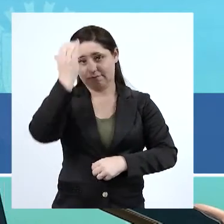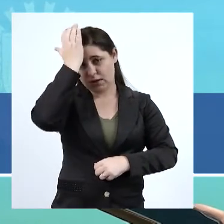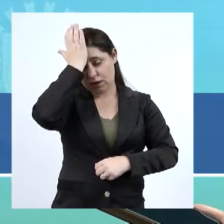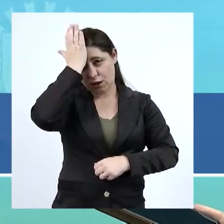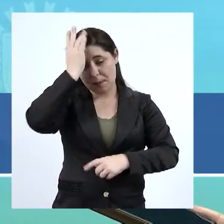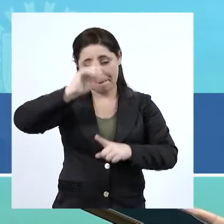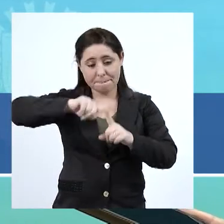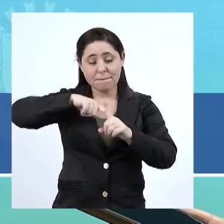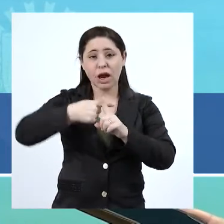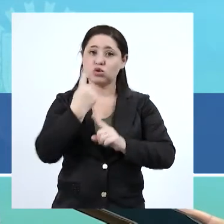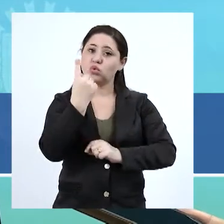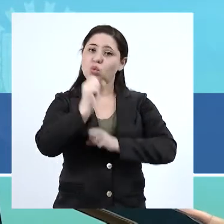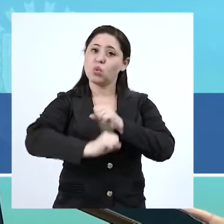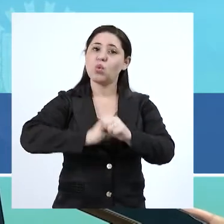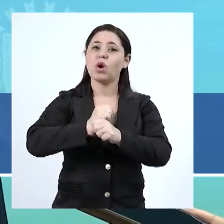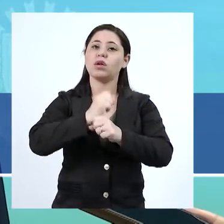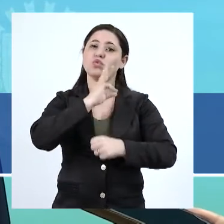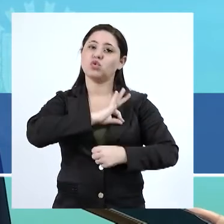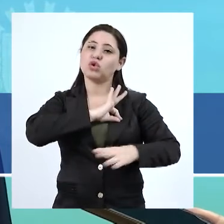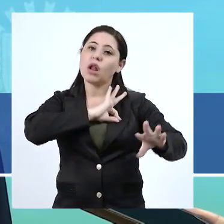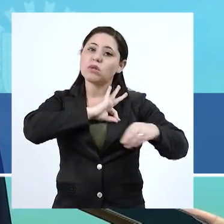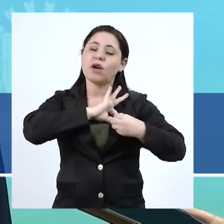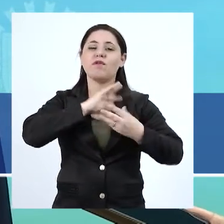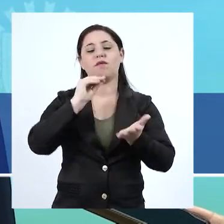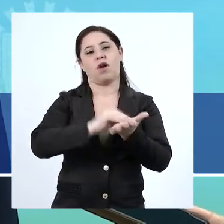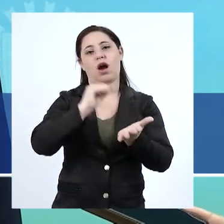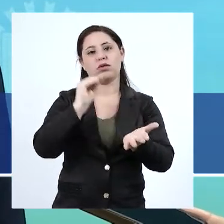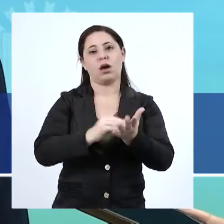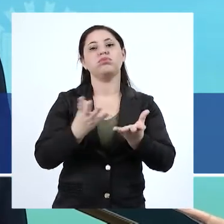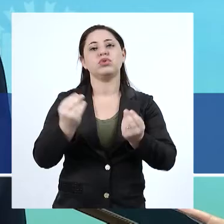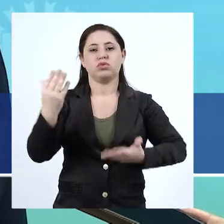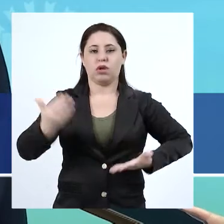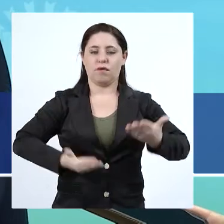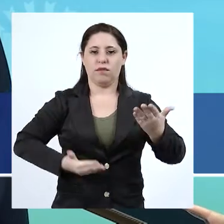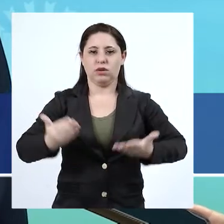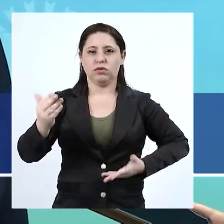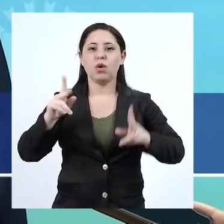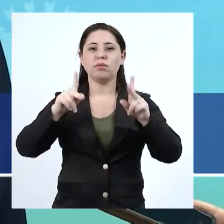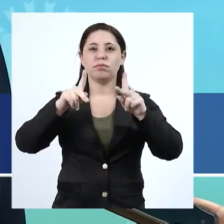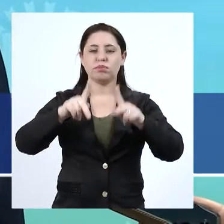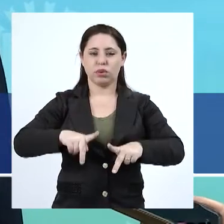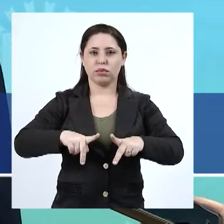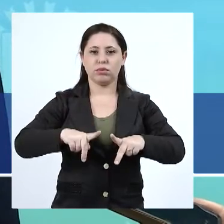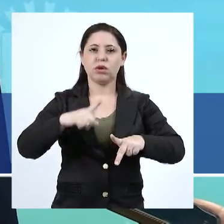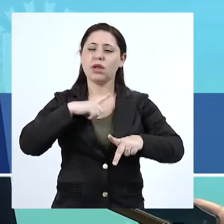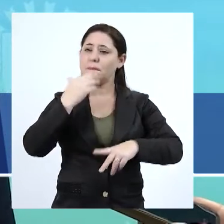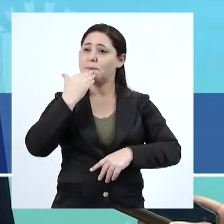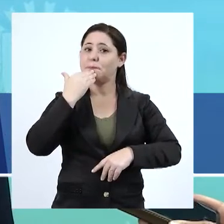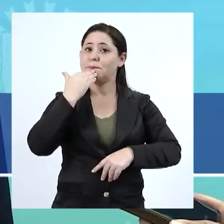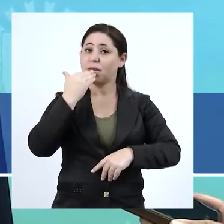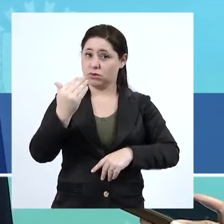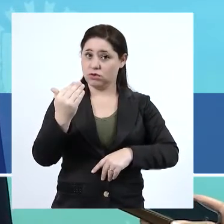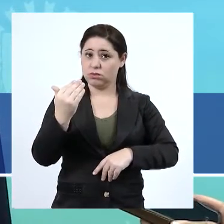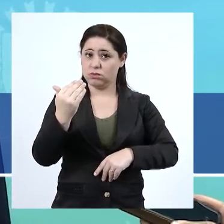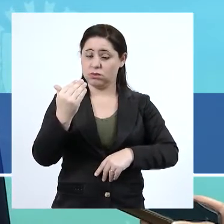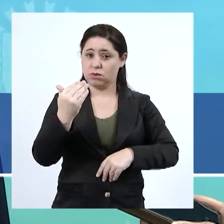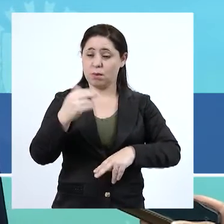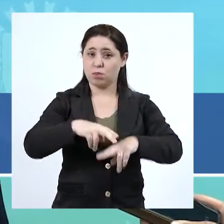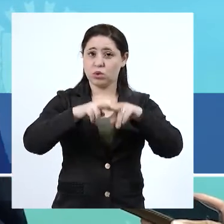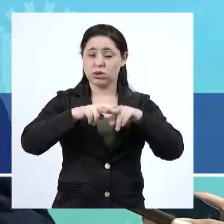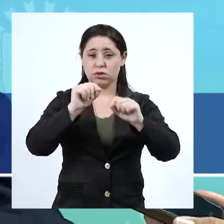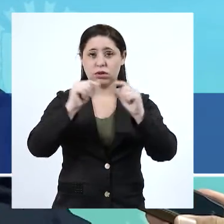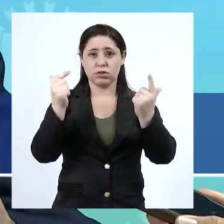com que, durante mais um ano, permaneça esse abono. Faz falta para muita gente, os servidores públicos têm nos pedido